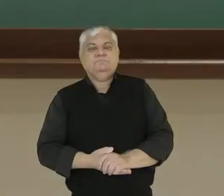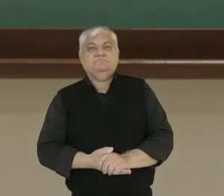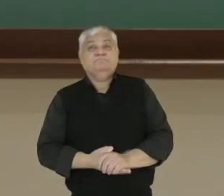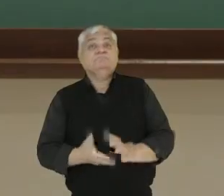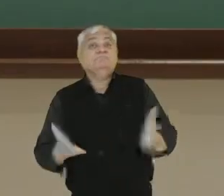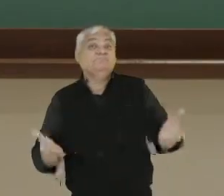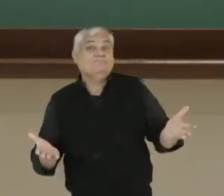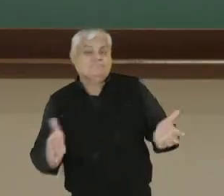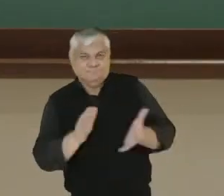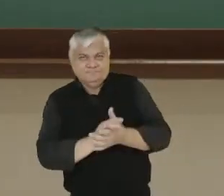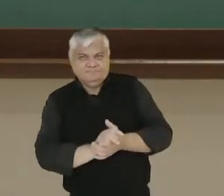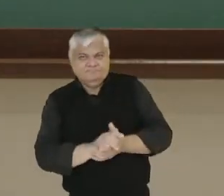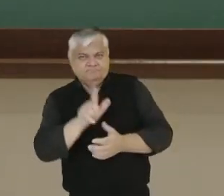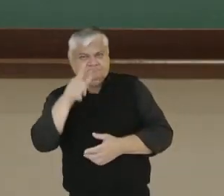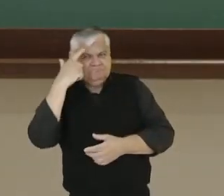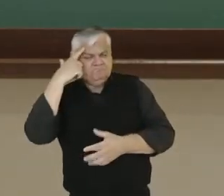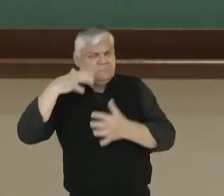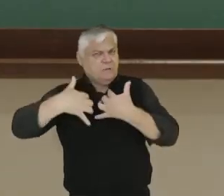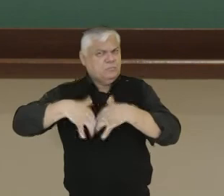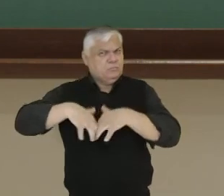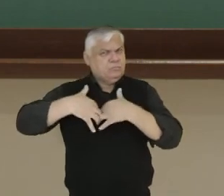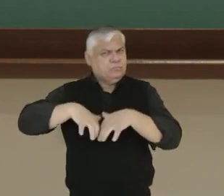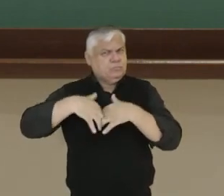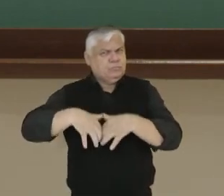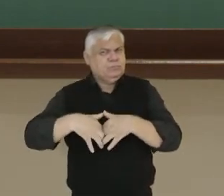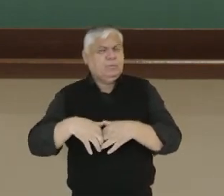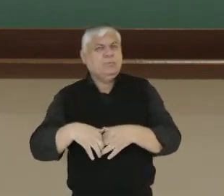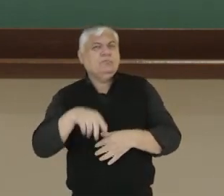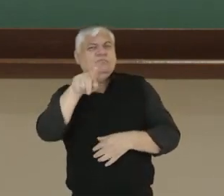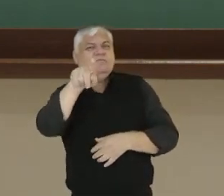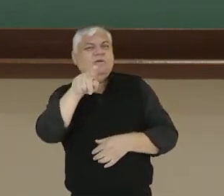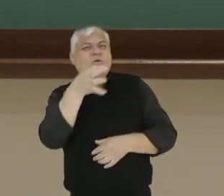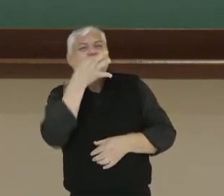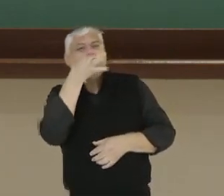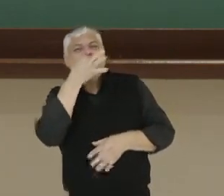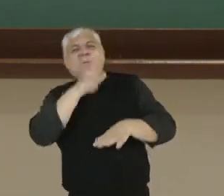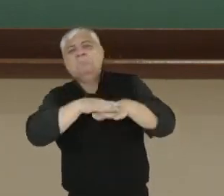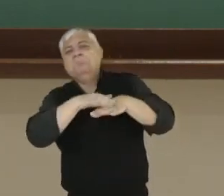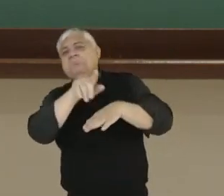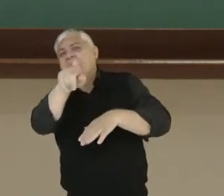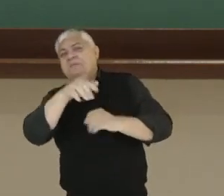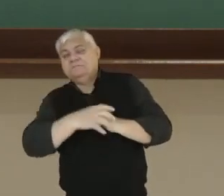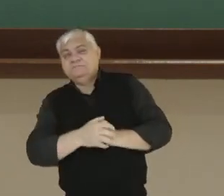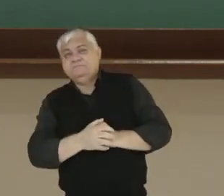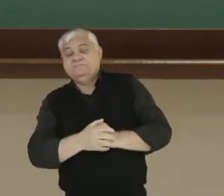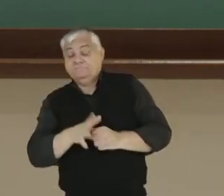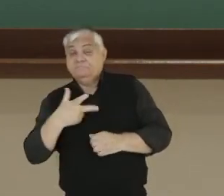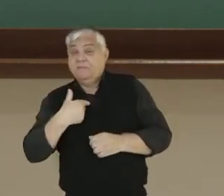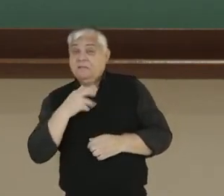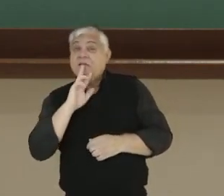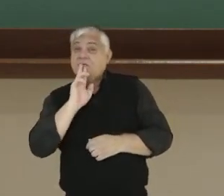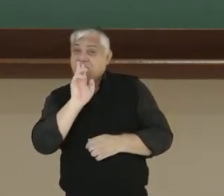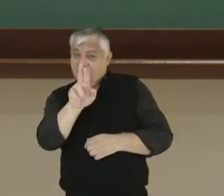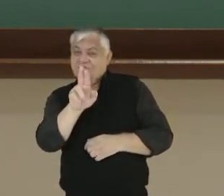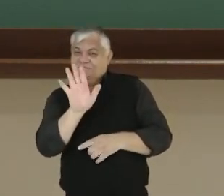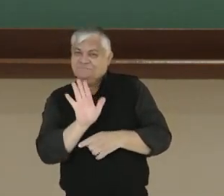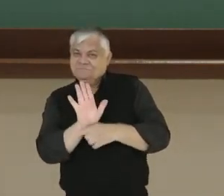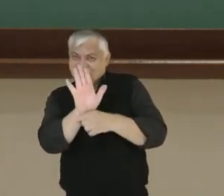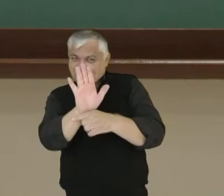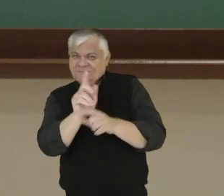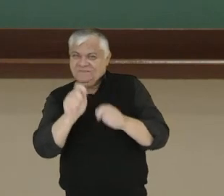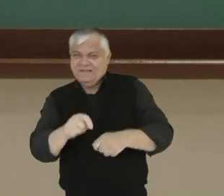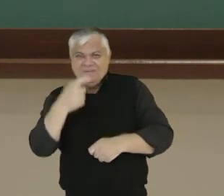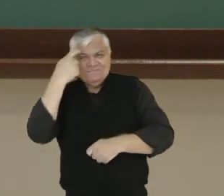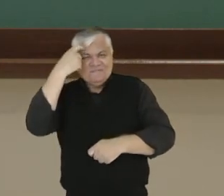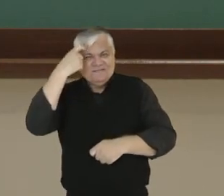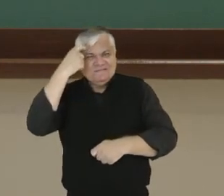E aí, queridos, conseguiram ver? O que vocês acham? Bem, eu tenho uma boa resposta para poder vocês fazerem uma boa reflexão